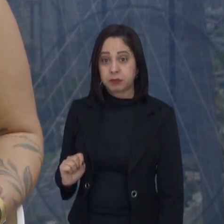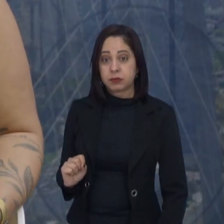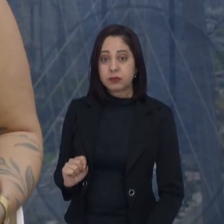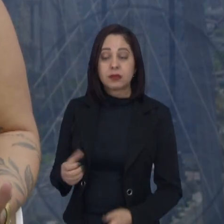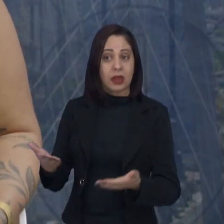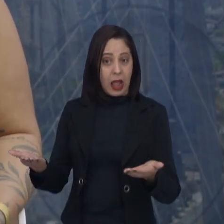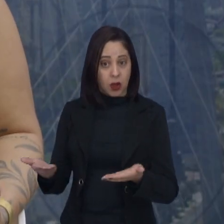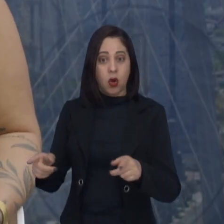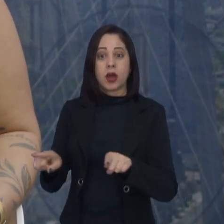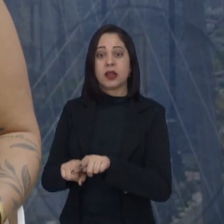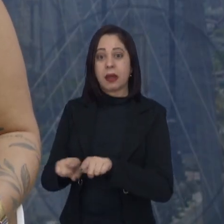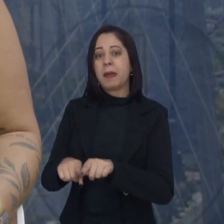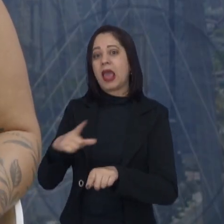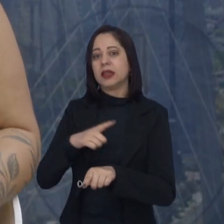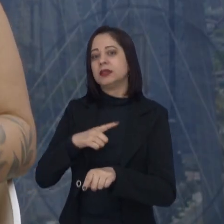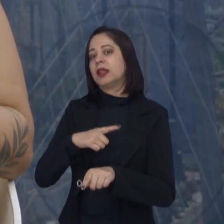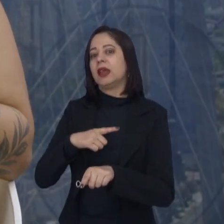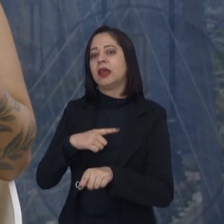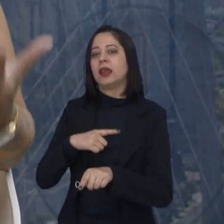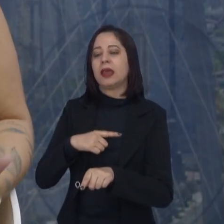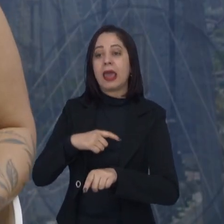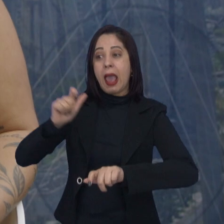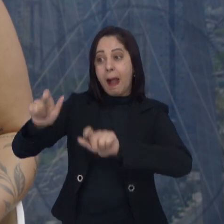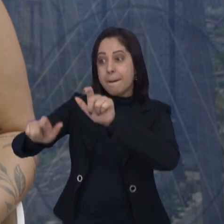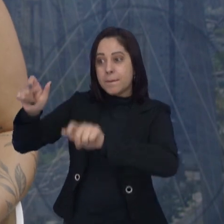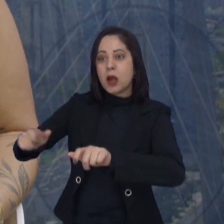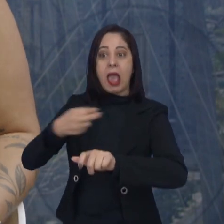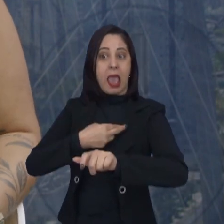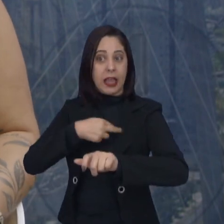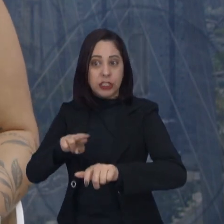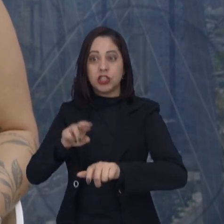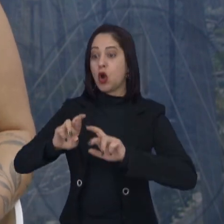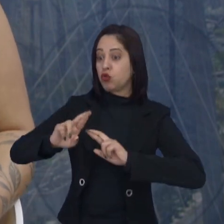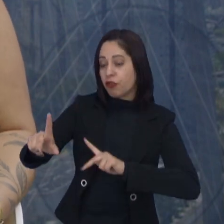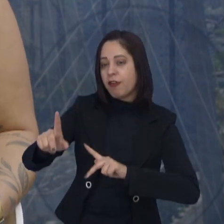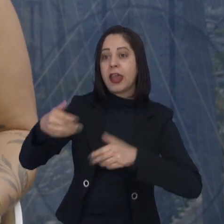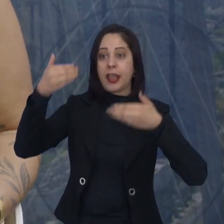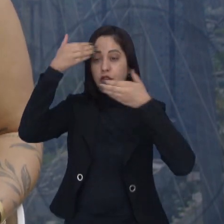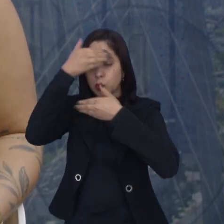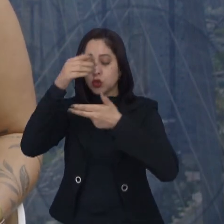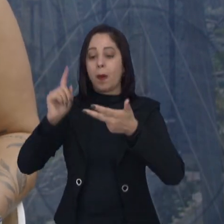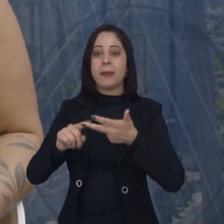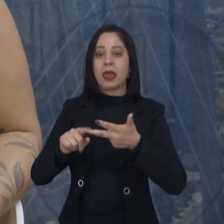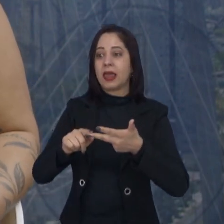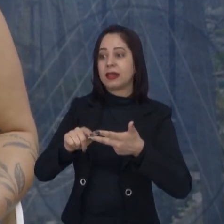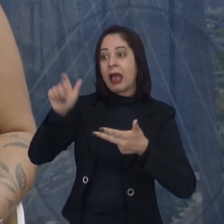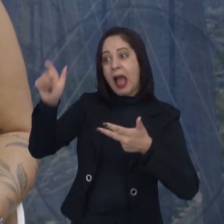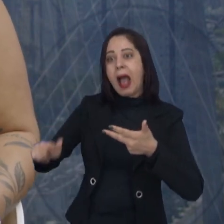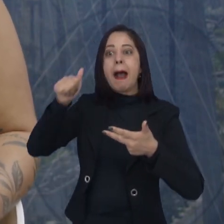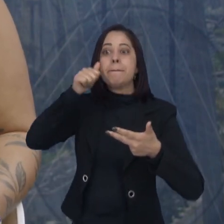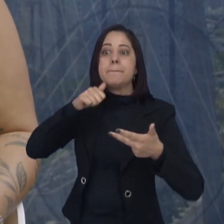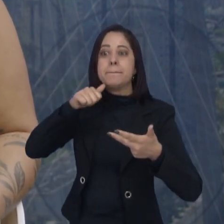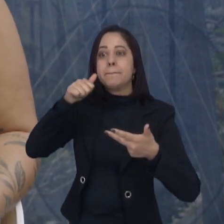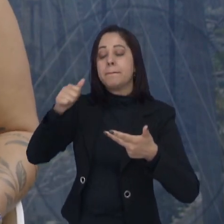casting que tem muçulmana, né, tem meninas de várias religiões, tem mães, mulheres que até agora não querem ser mães e falam sobre